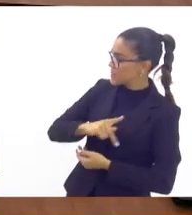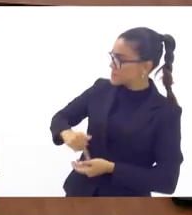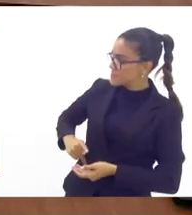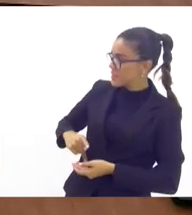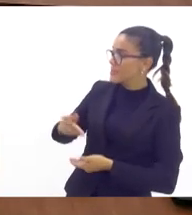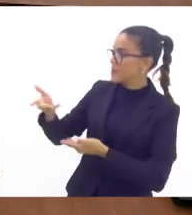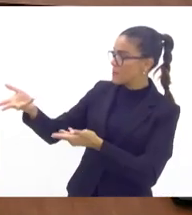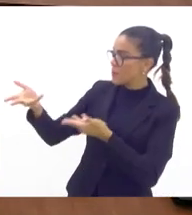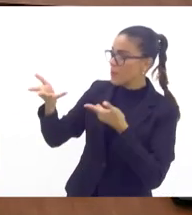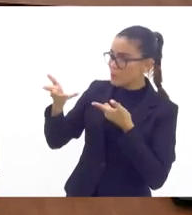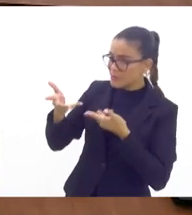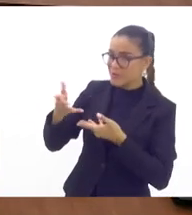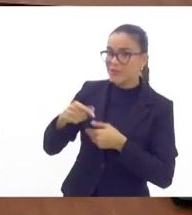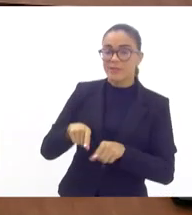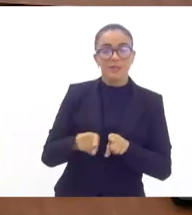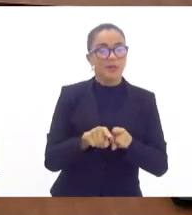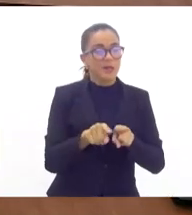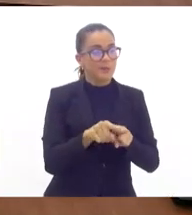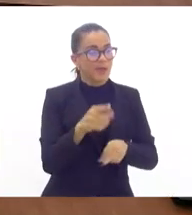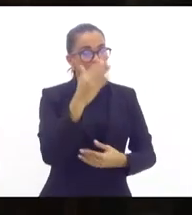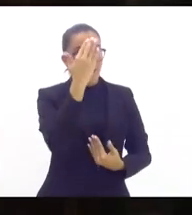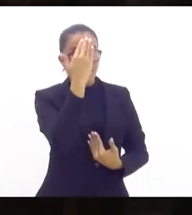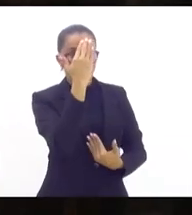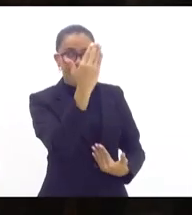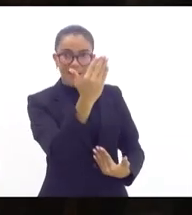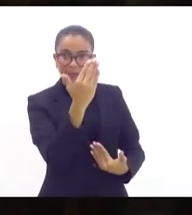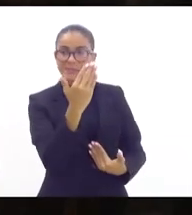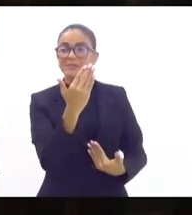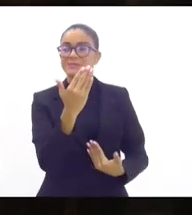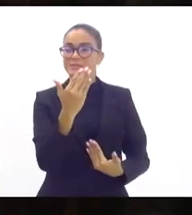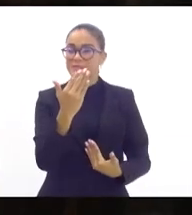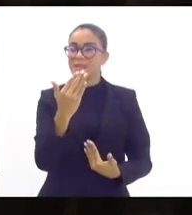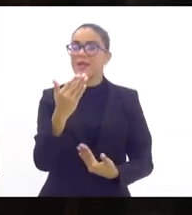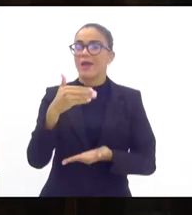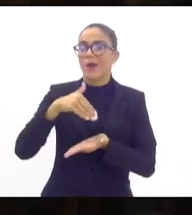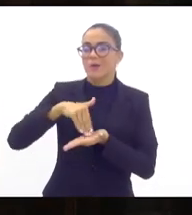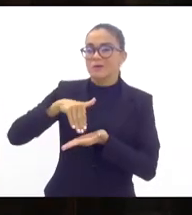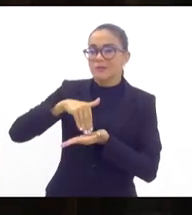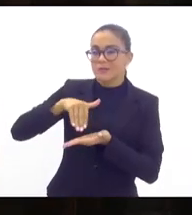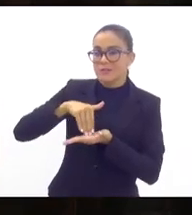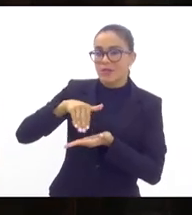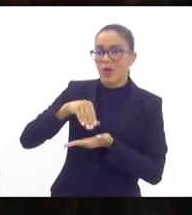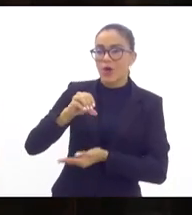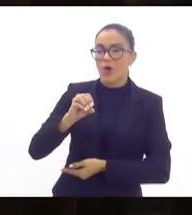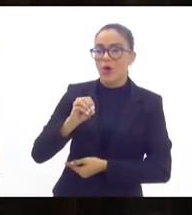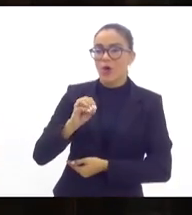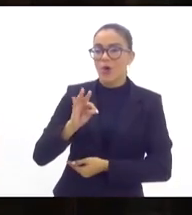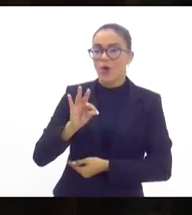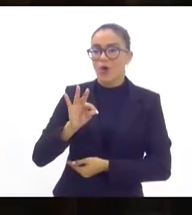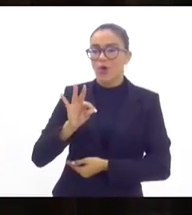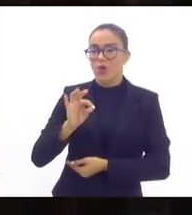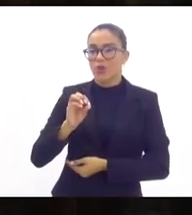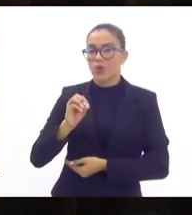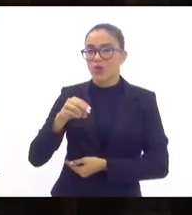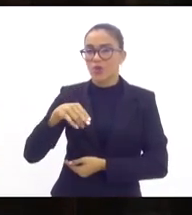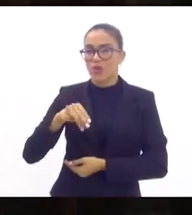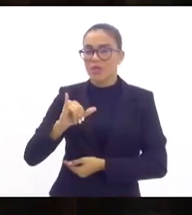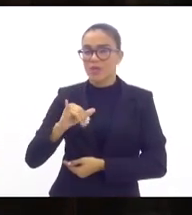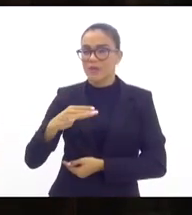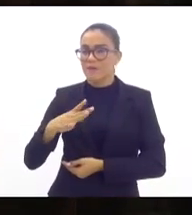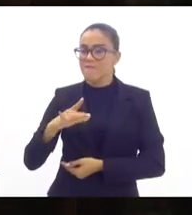convite gostaria de agradecer também ao secretário Otoni filho que esteve presente lá